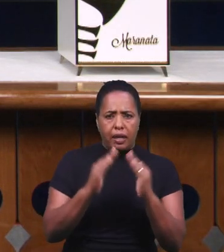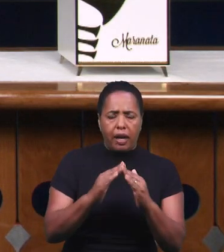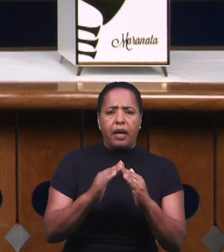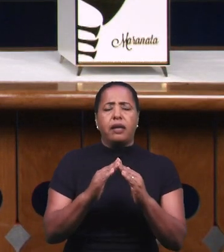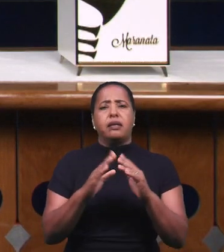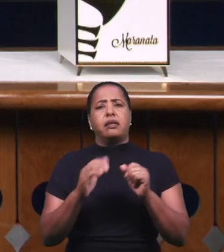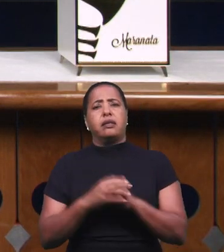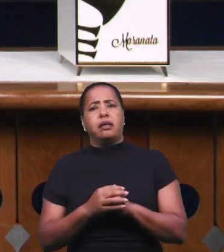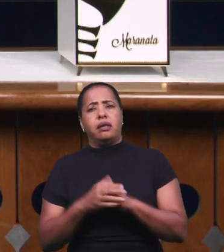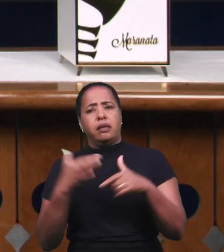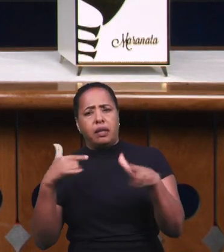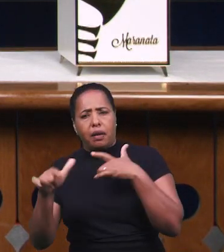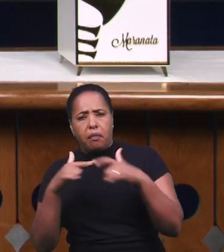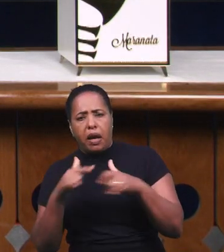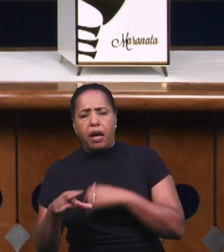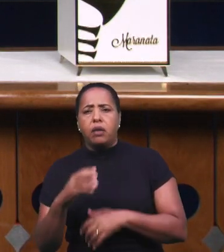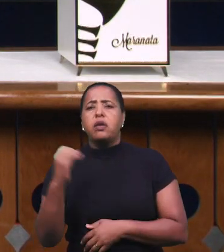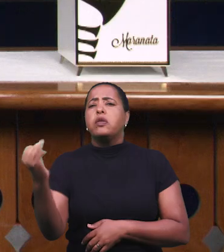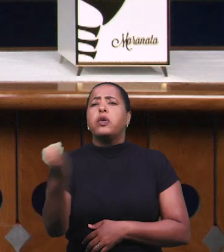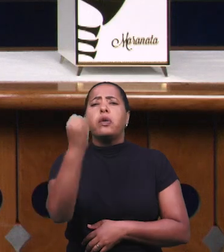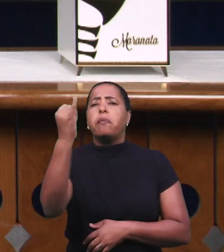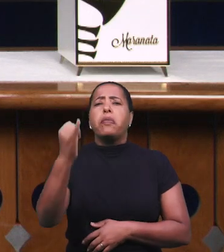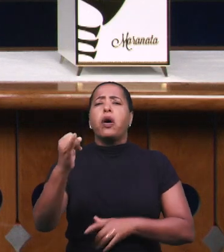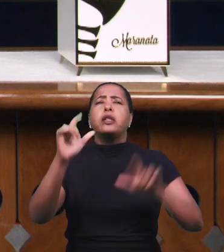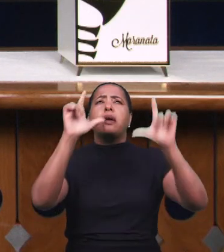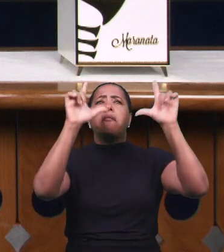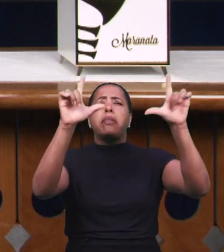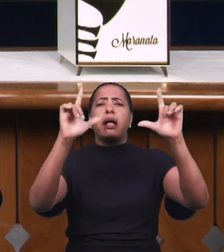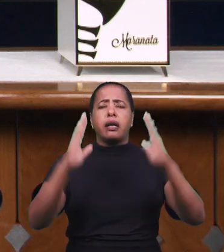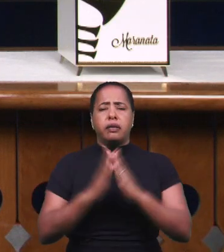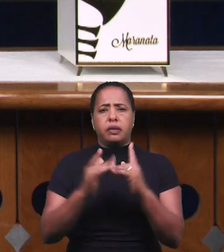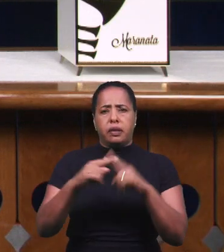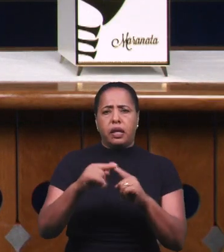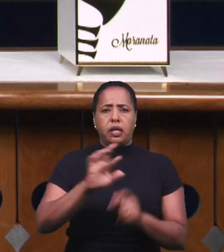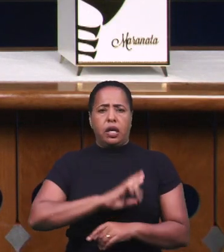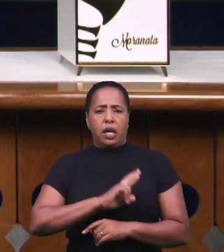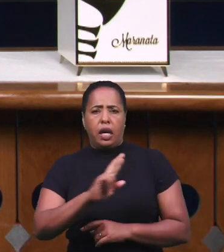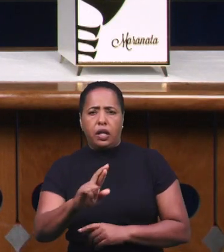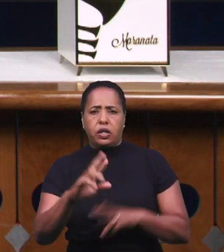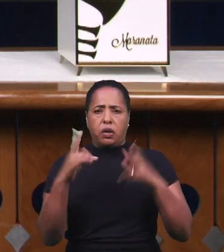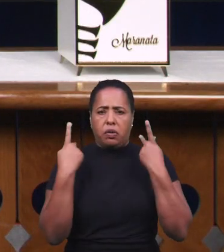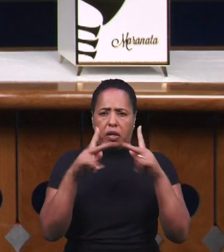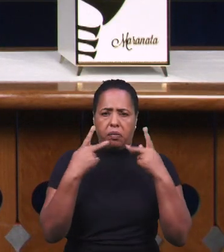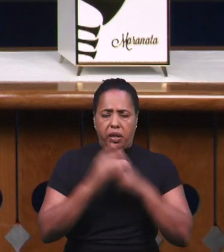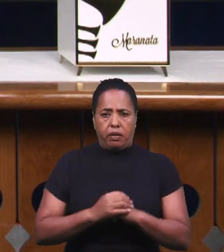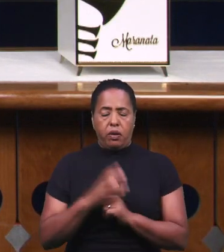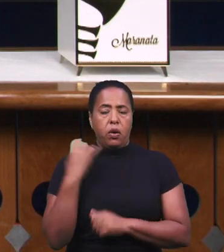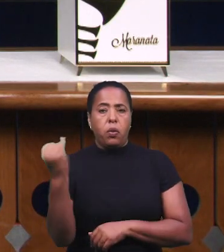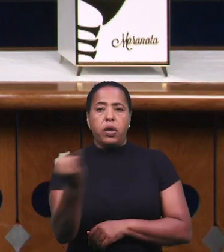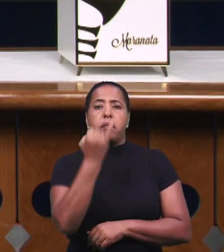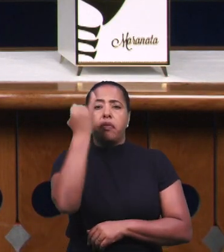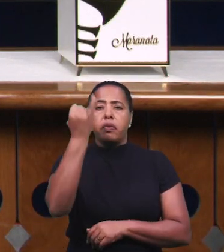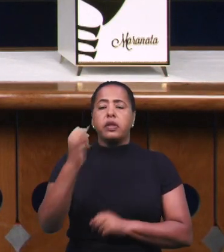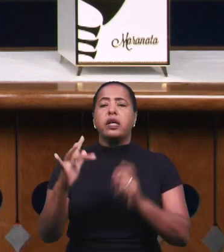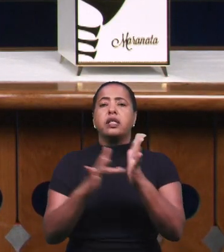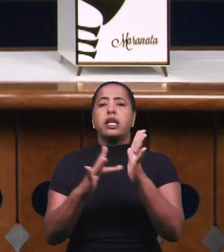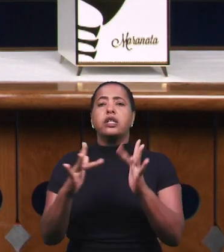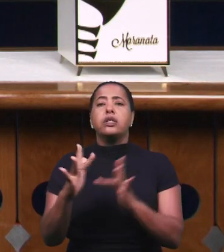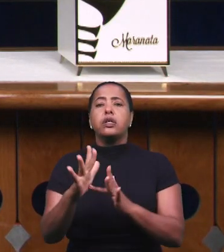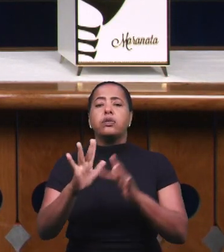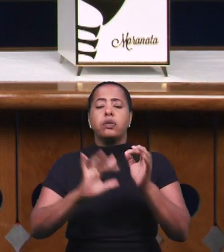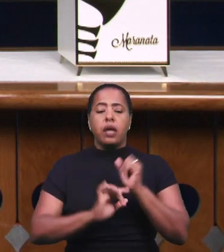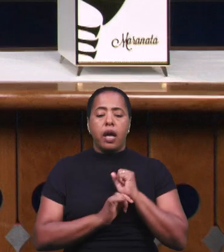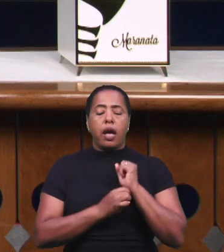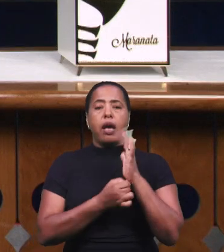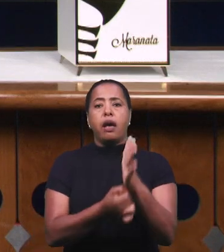não importa uma placa de uma igreja, não importa uma religião, mas o que importa é Jesus se revelar ao seu coração. E nesse